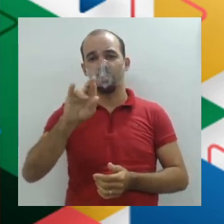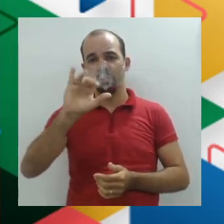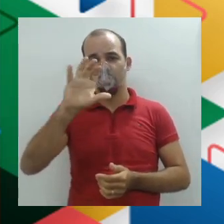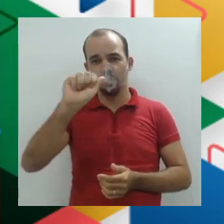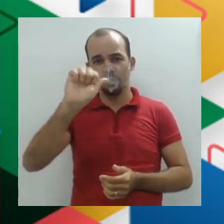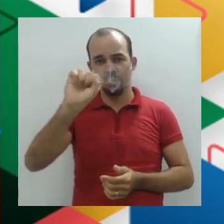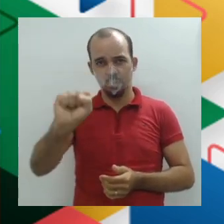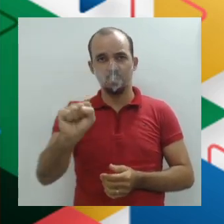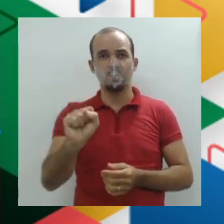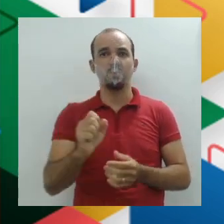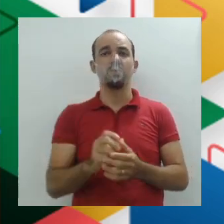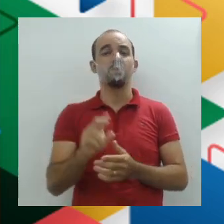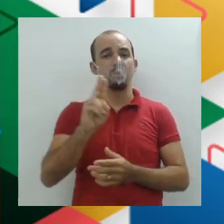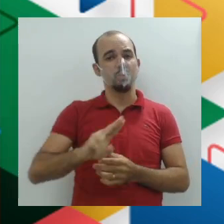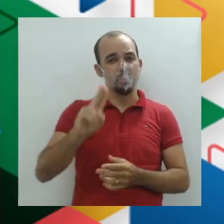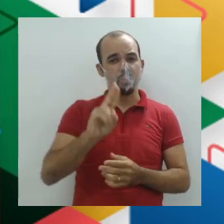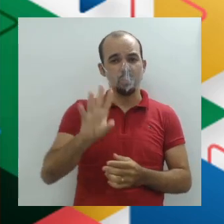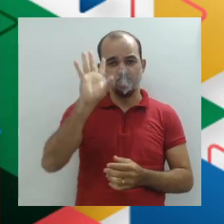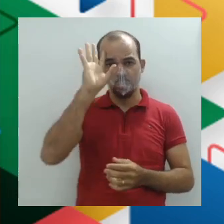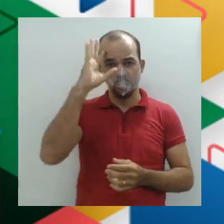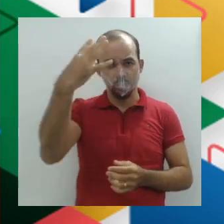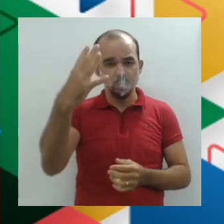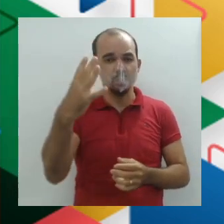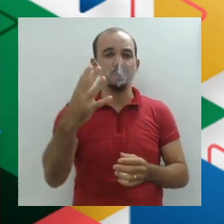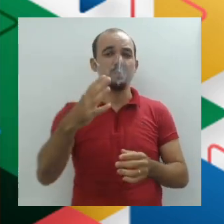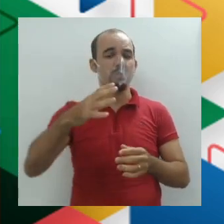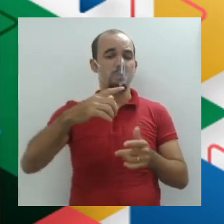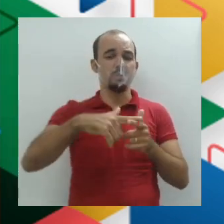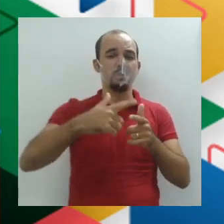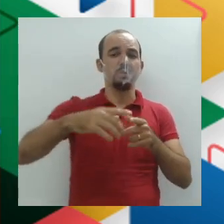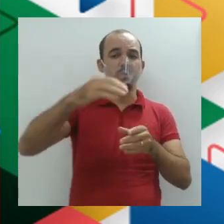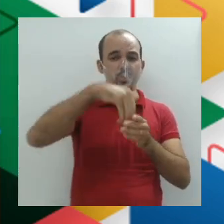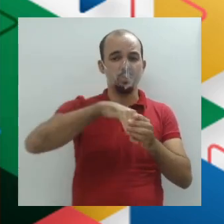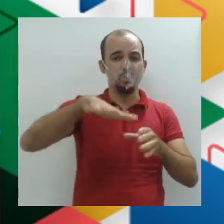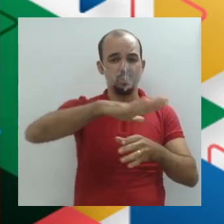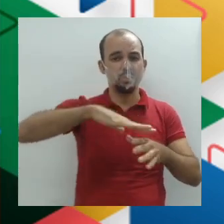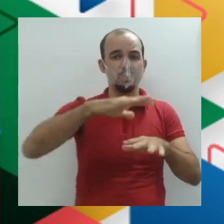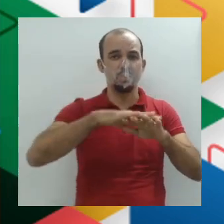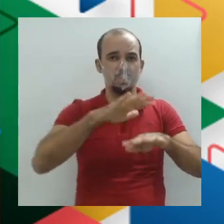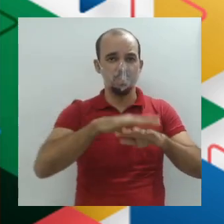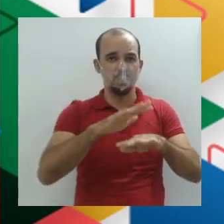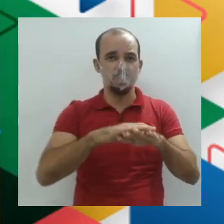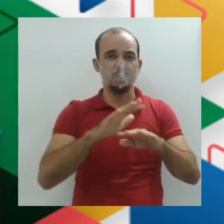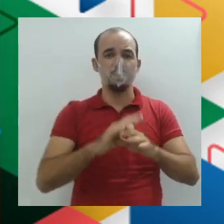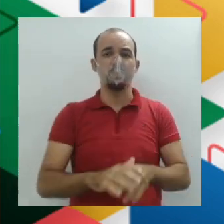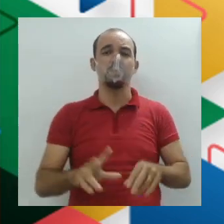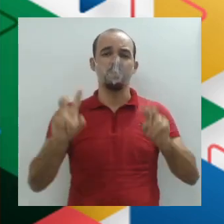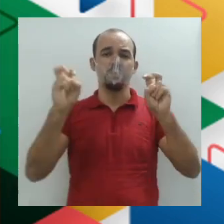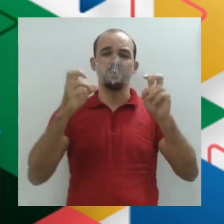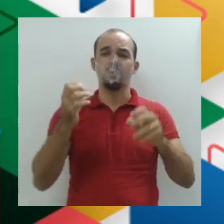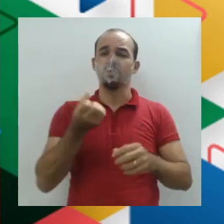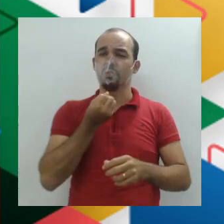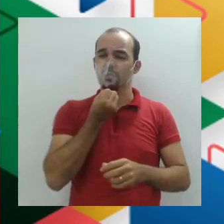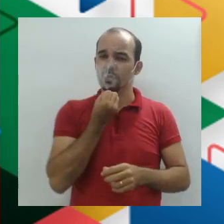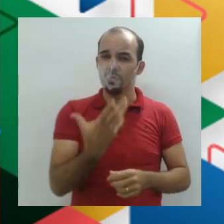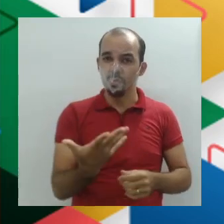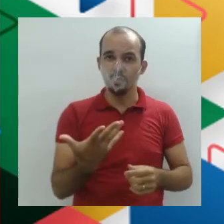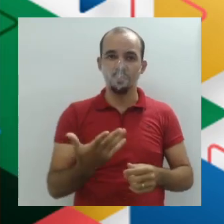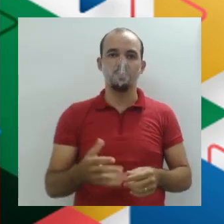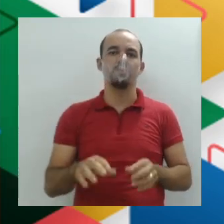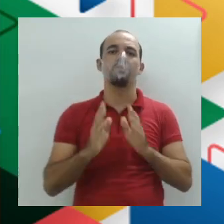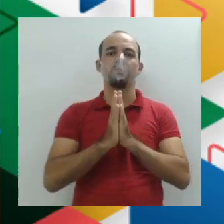resolver problemas. Então, a gente tem um tema muito bacana hoje, um tema show de bola, que eu peço a tua atenção